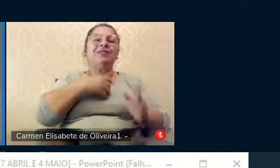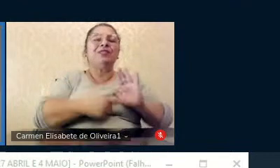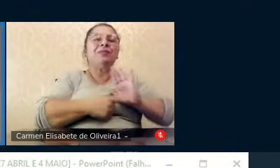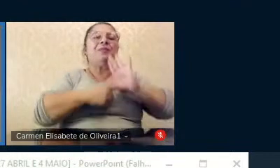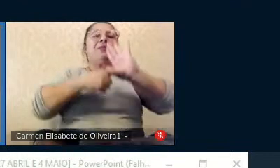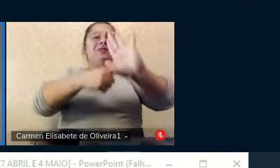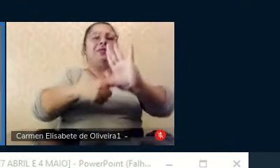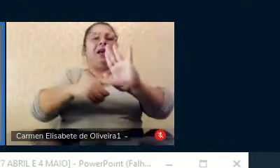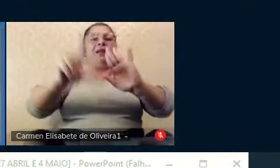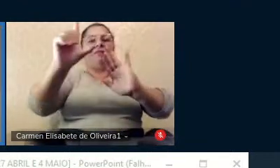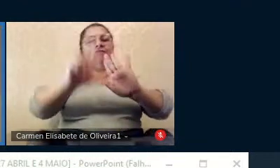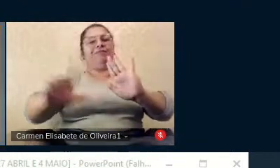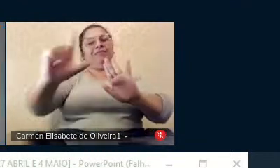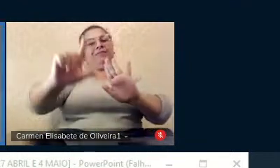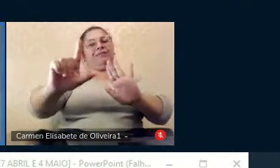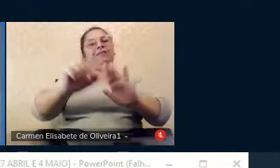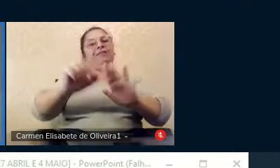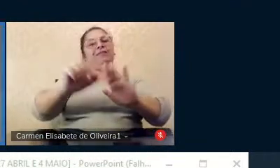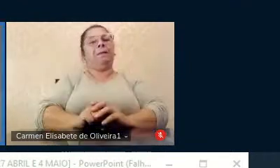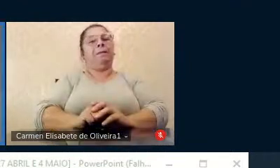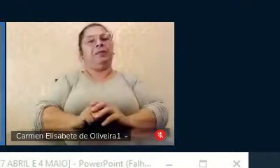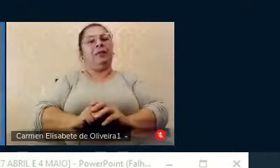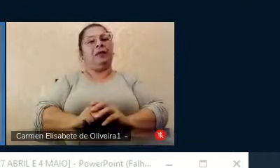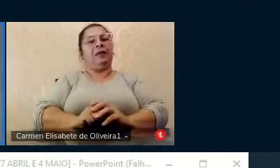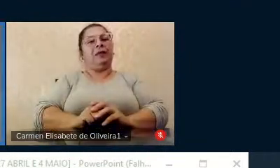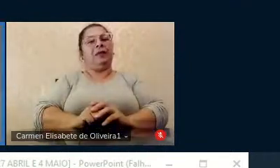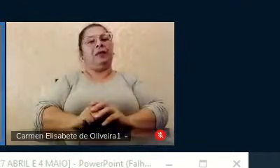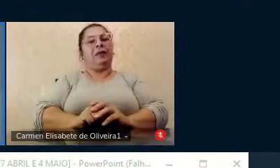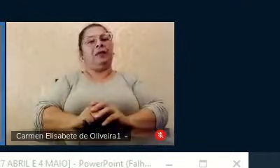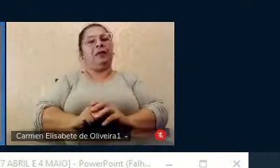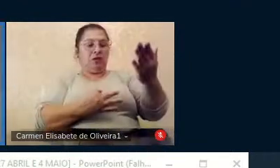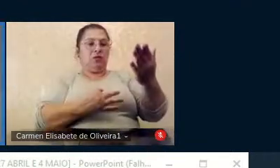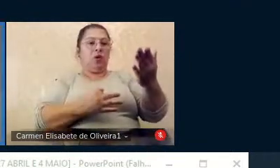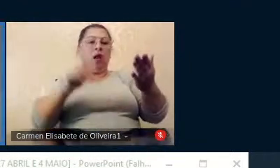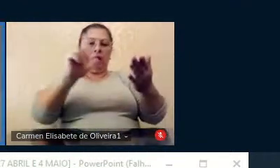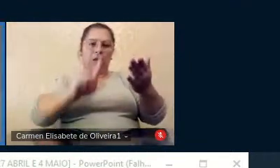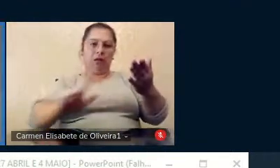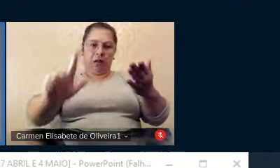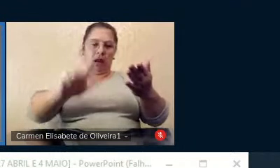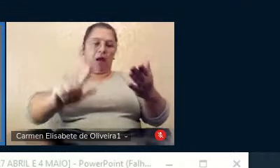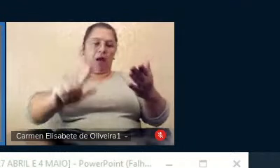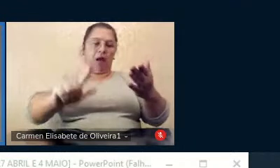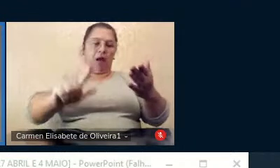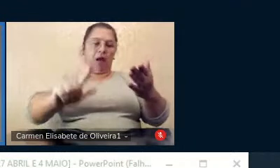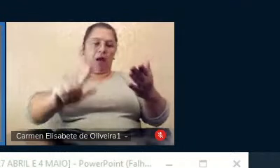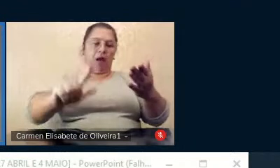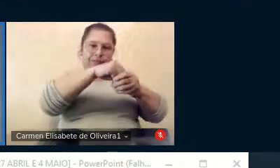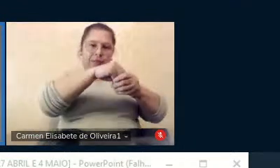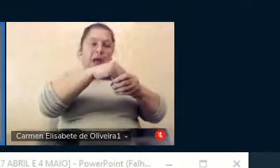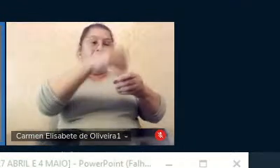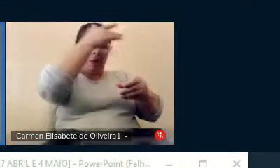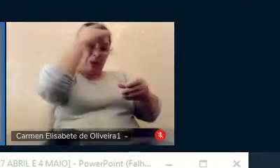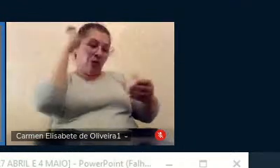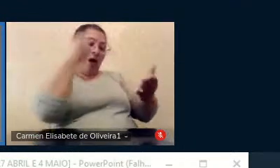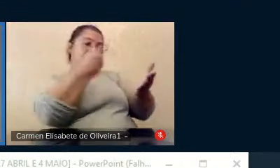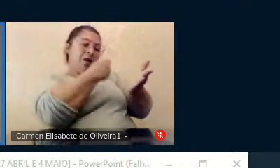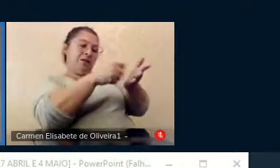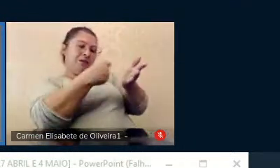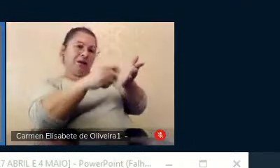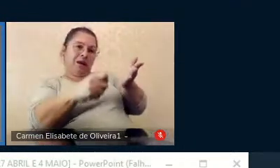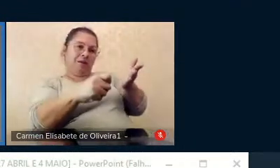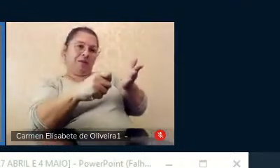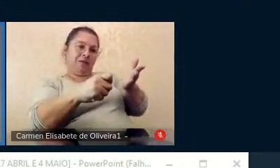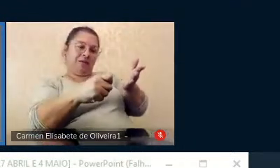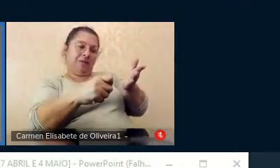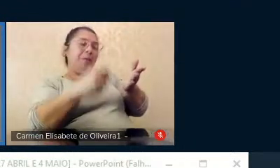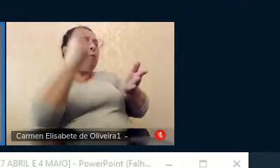apresentar essa literatura. O texto literário em si, o autor escreve pensando em criar uma obra